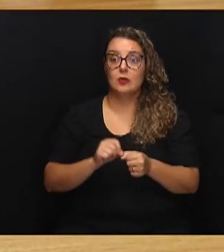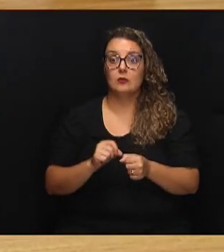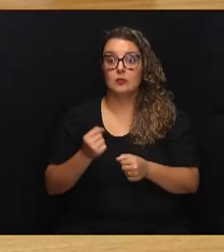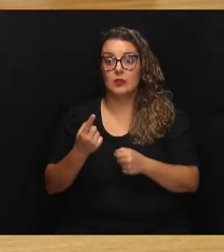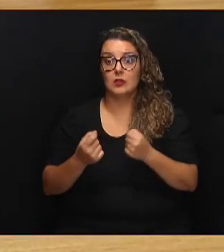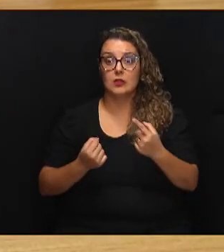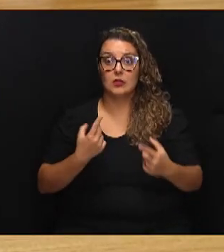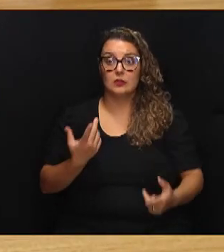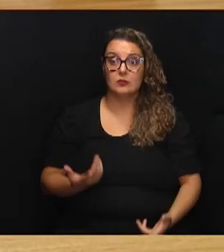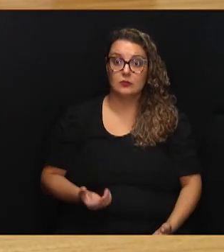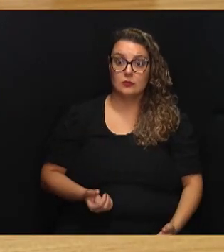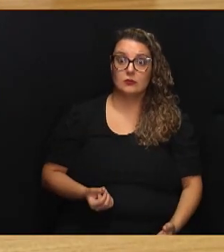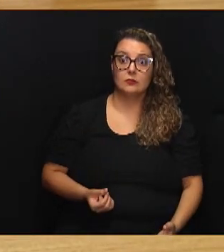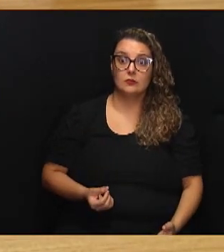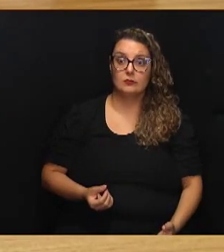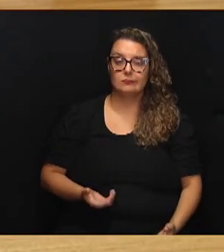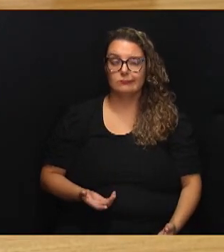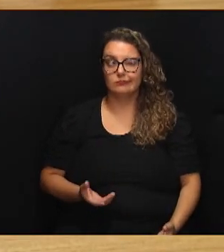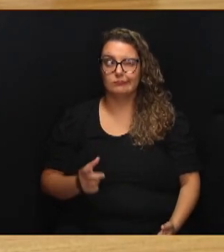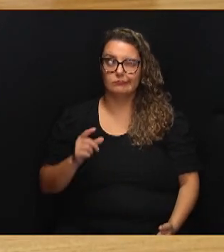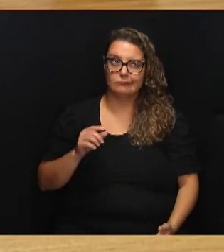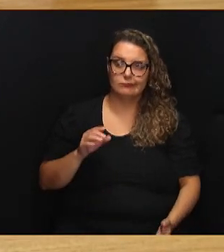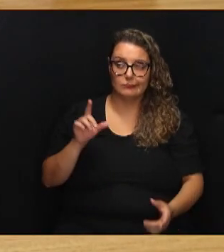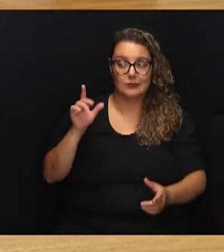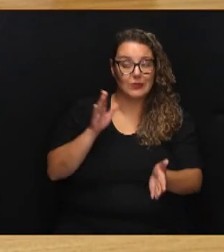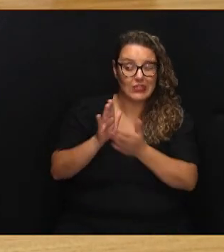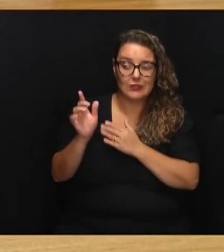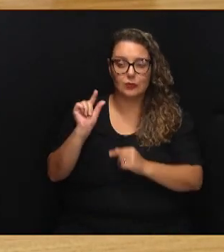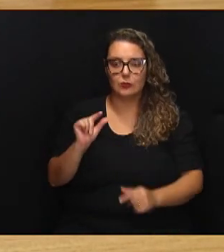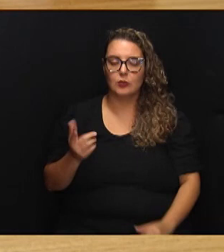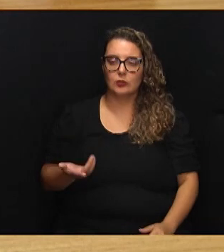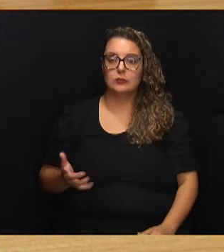eventualmente me safar um pouco disso, né, desse aumento de